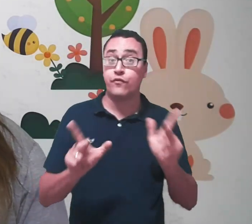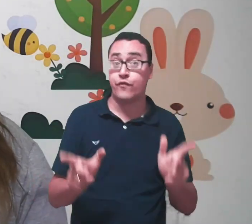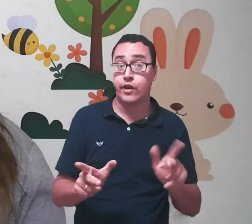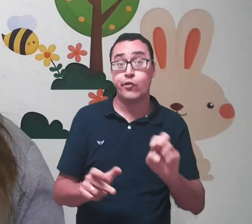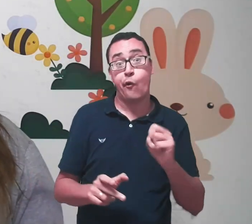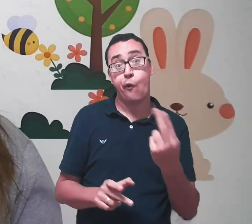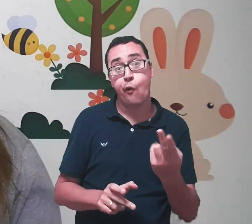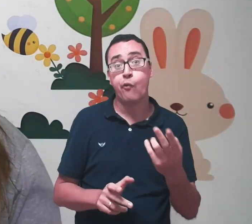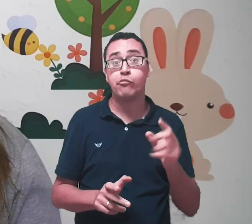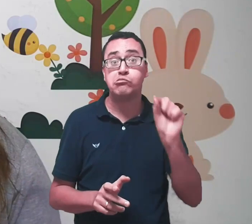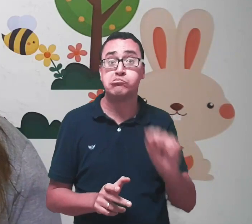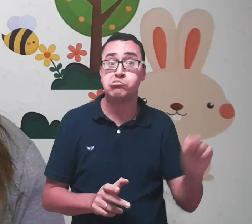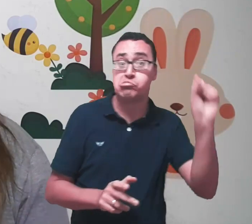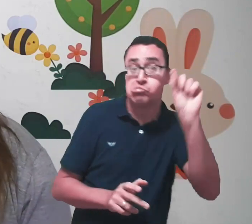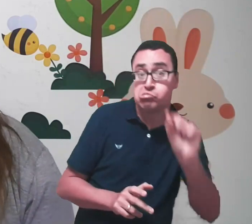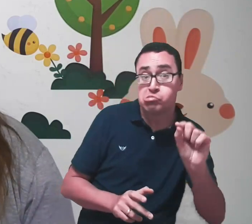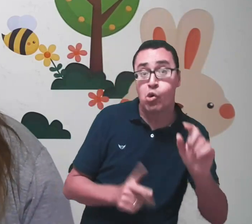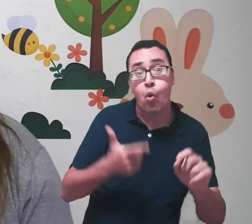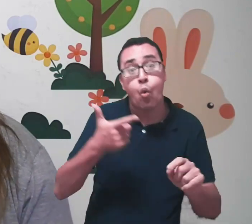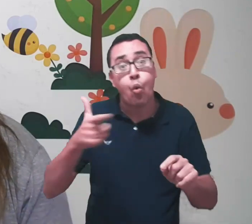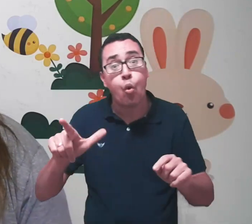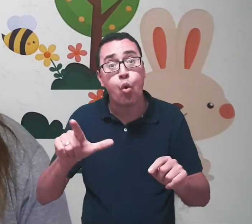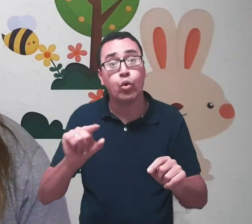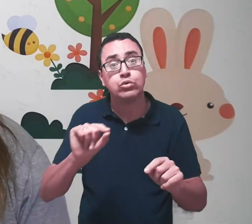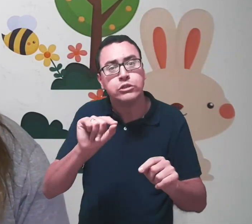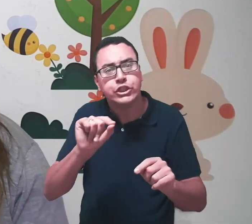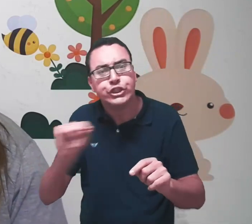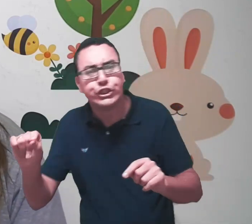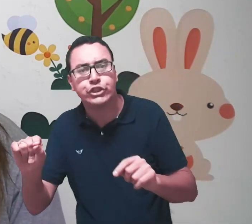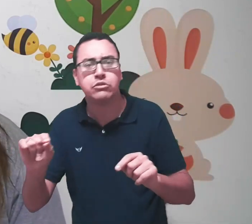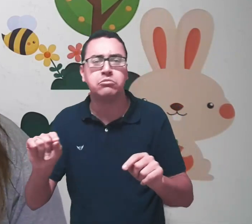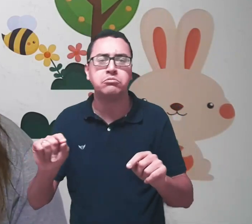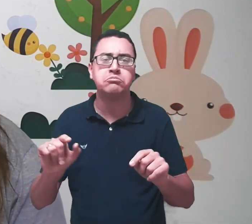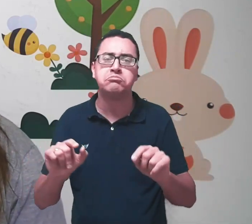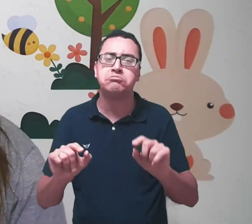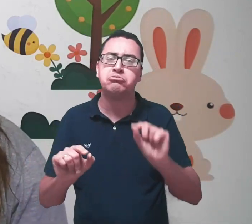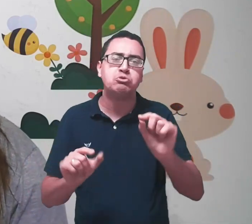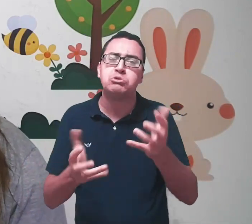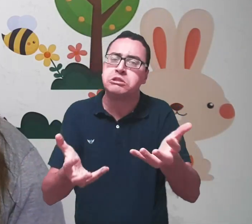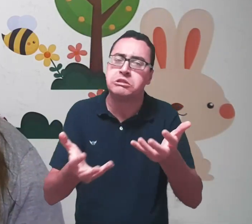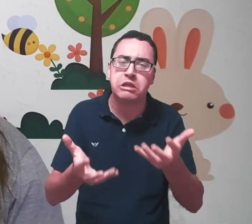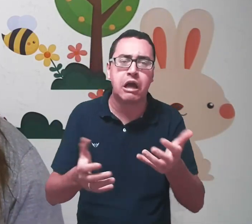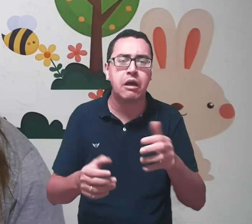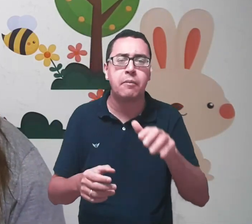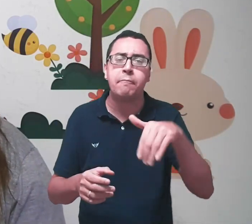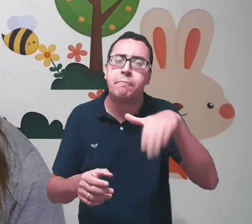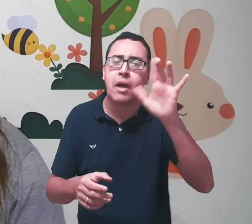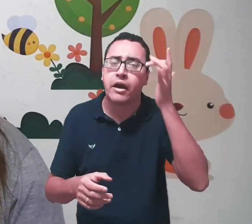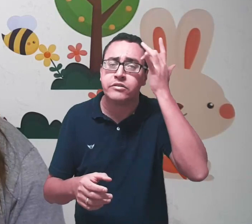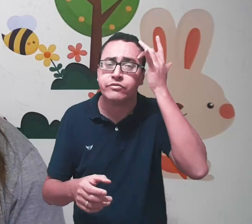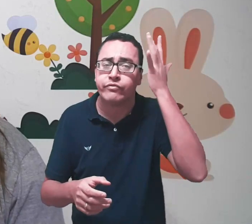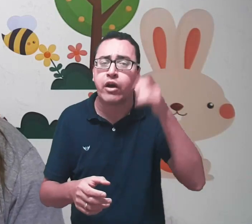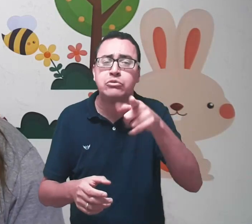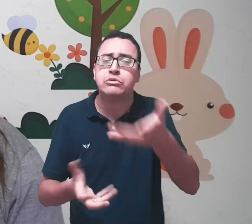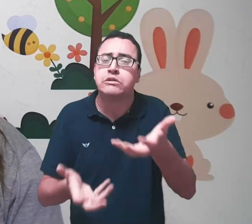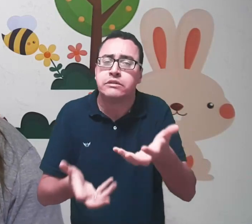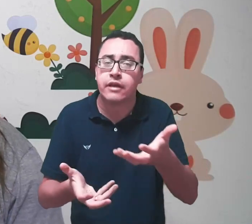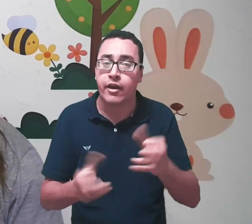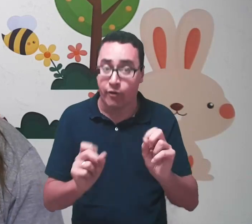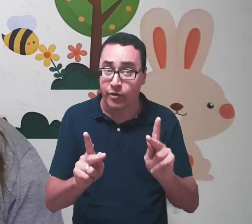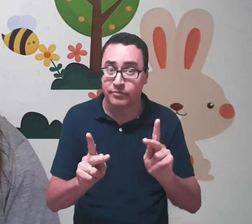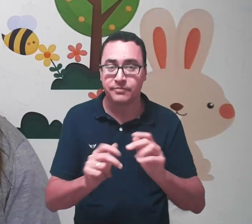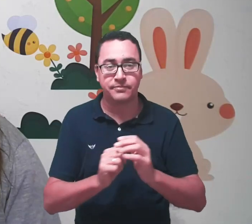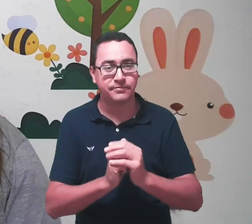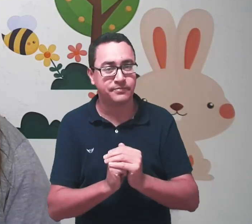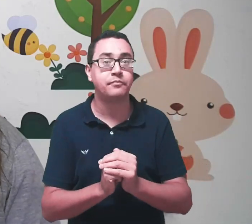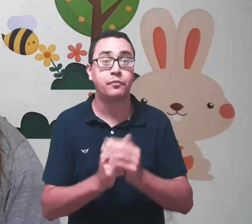ou circular um e grifar o outro. Use a estratégia que for mais fácil para você nesse momento, tá